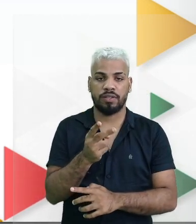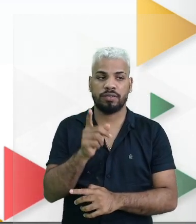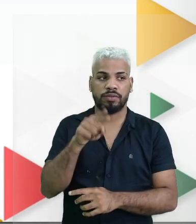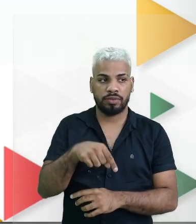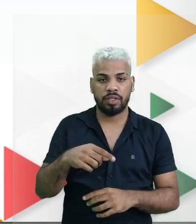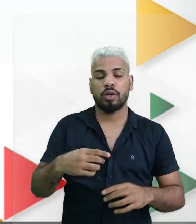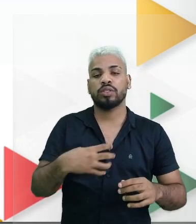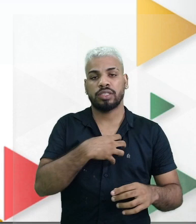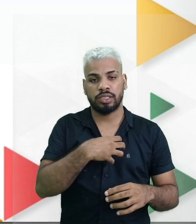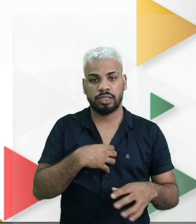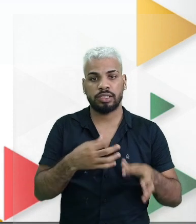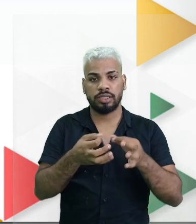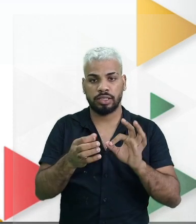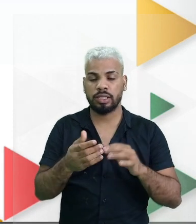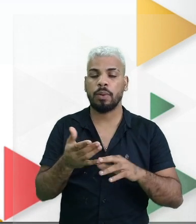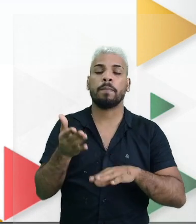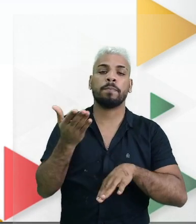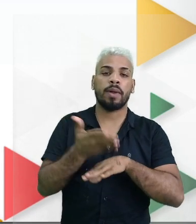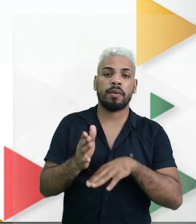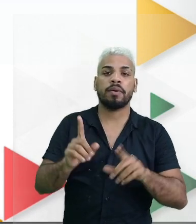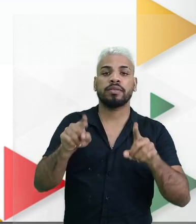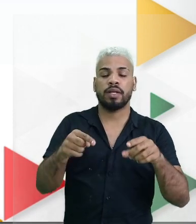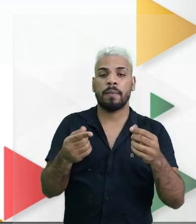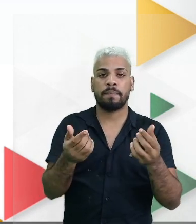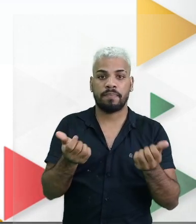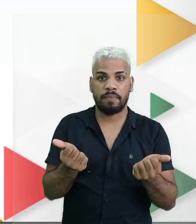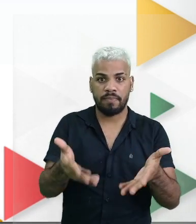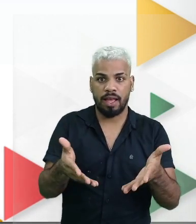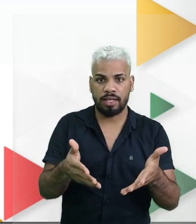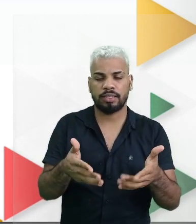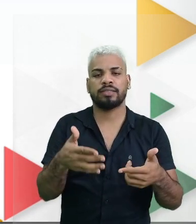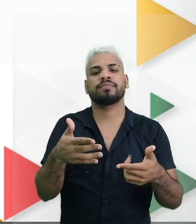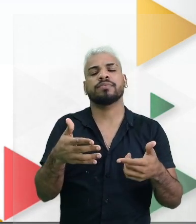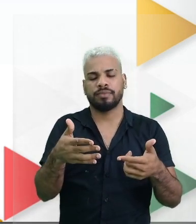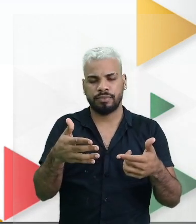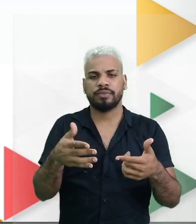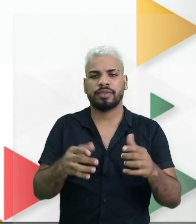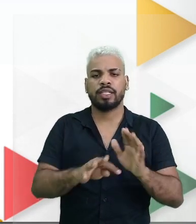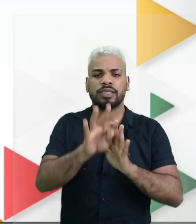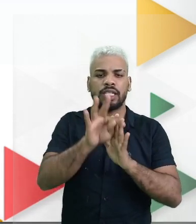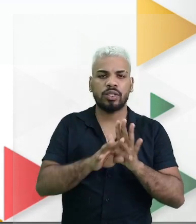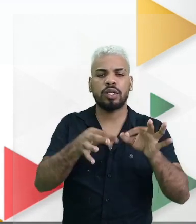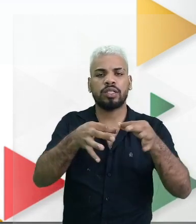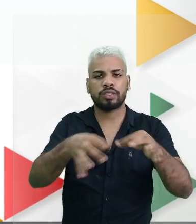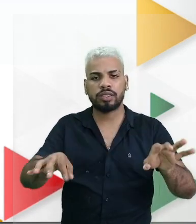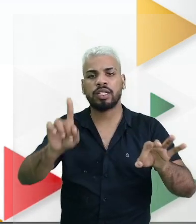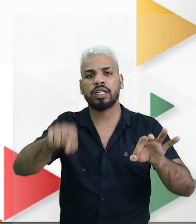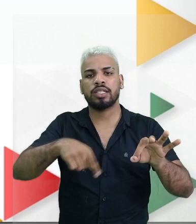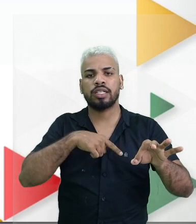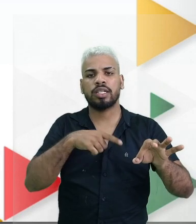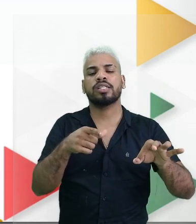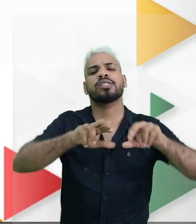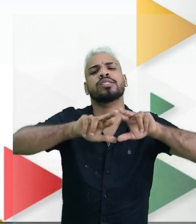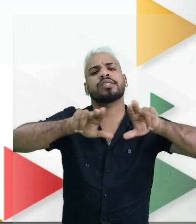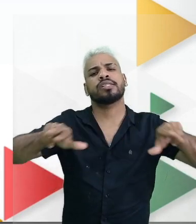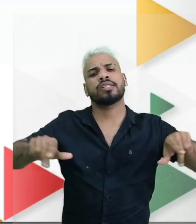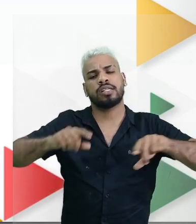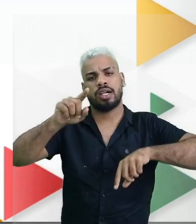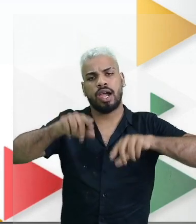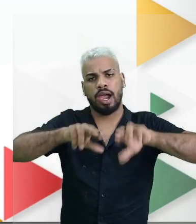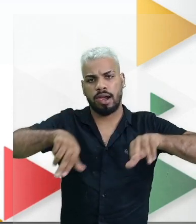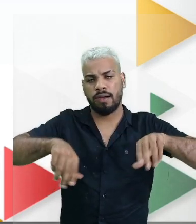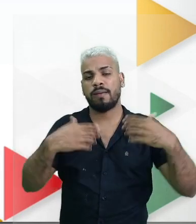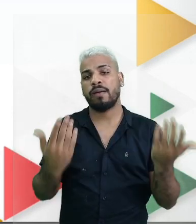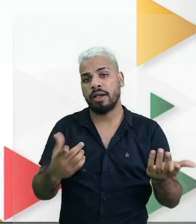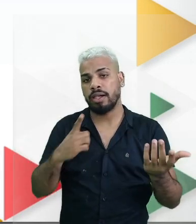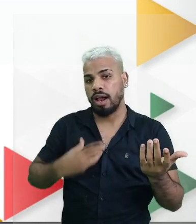o sentido, o pragmático, a praxis, a ação. A textualidade divide-se em diversos elementos